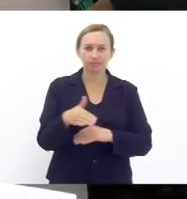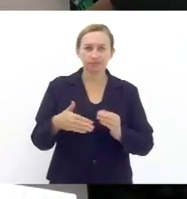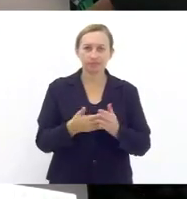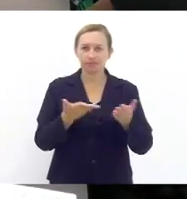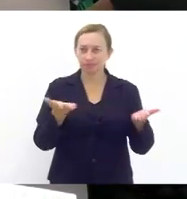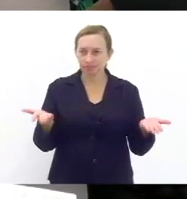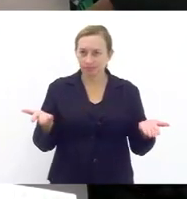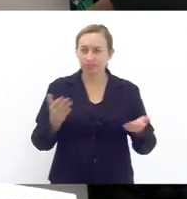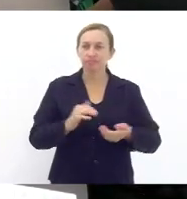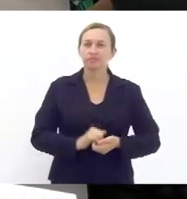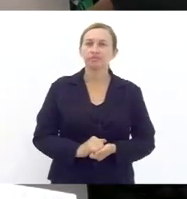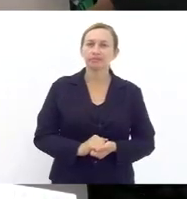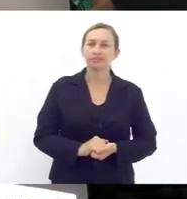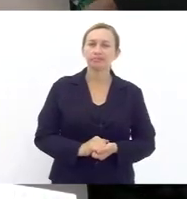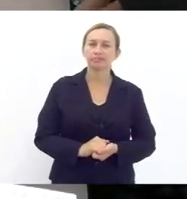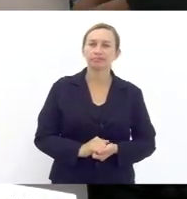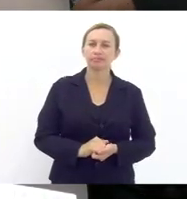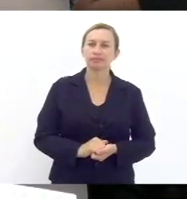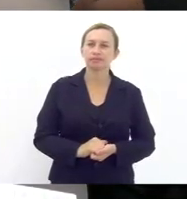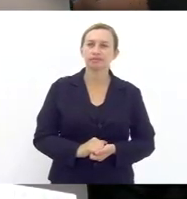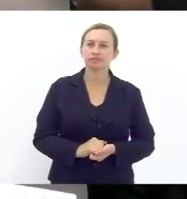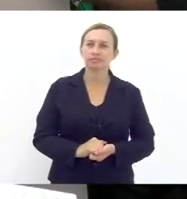todos nós